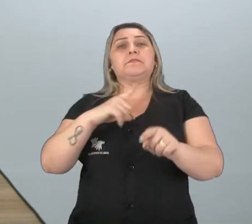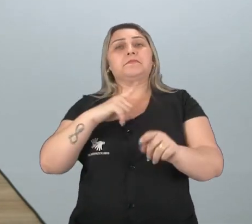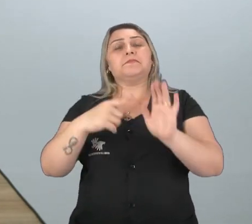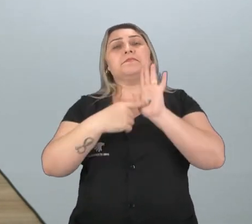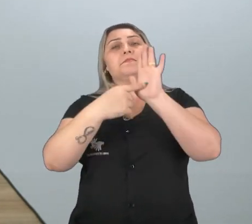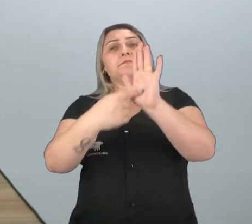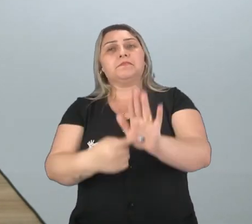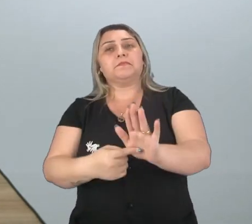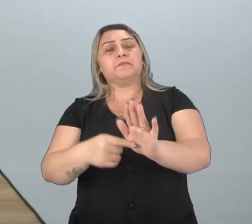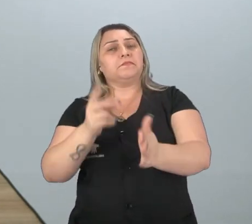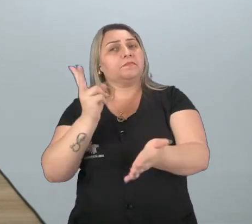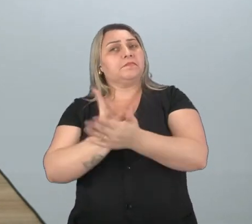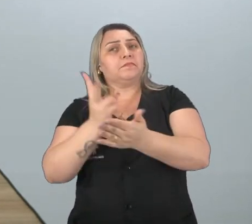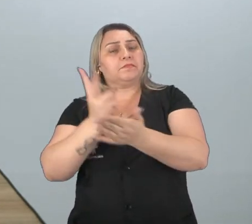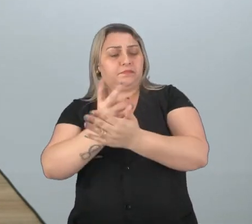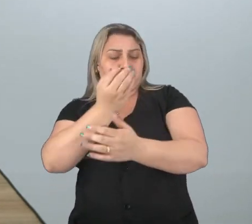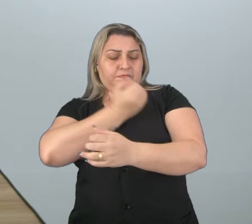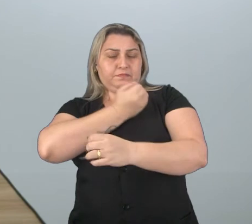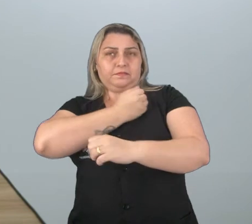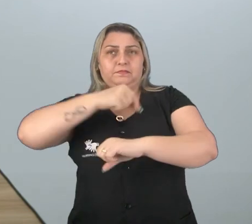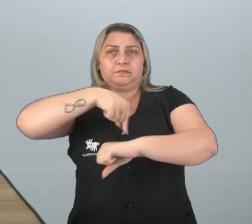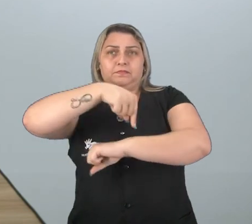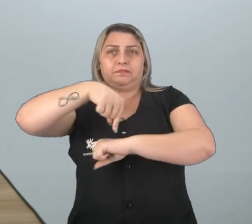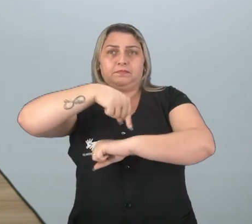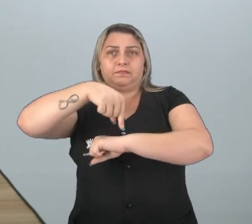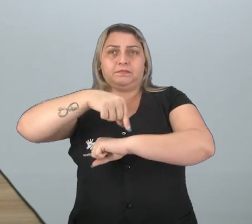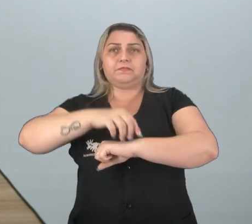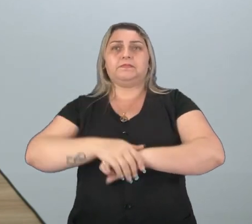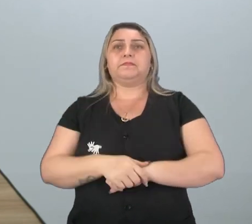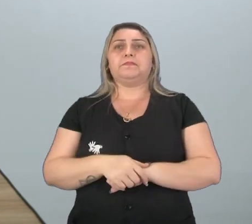aparecem os mesmos números.